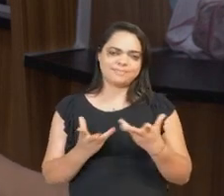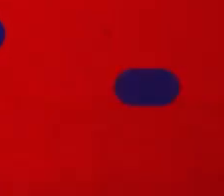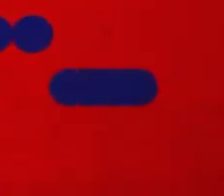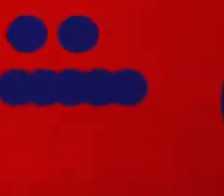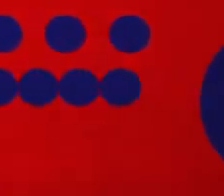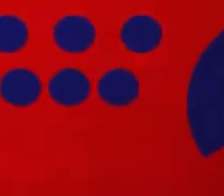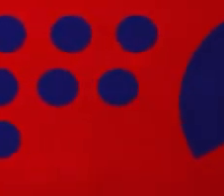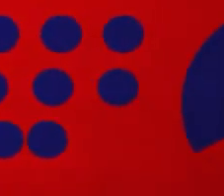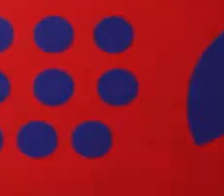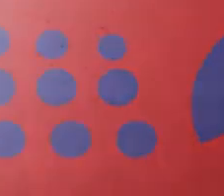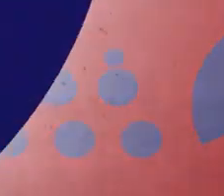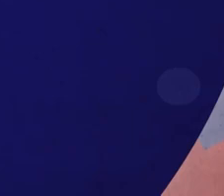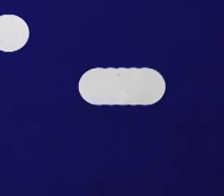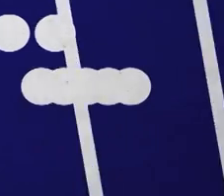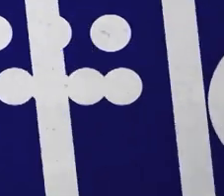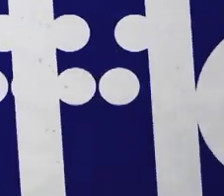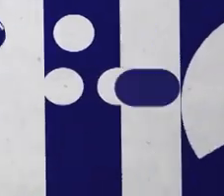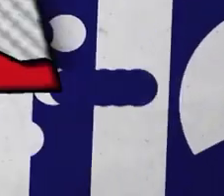fabulosa